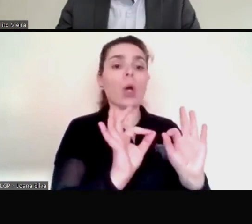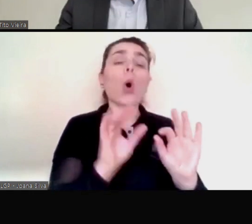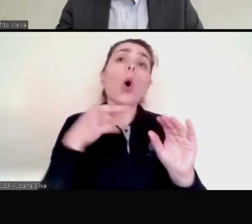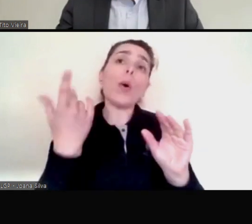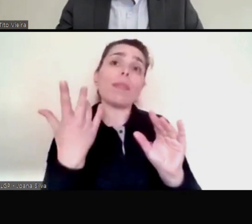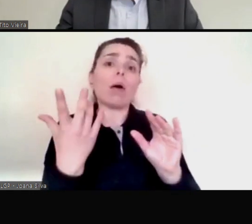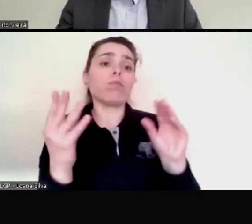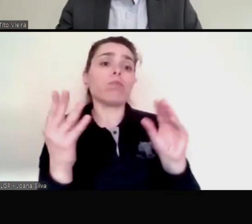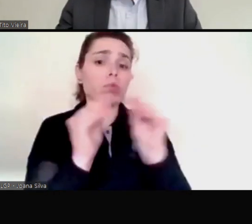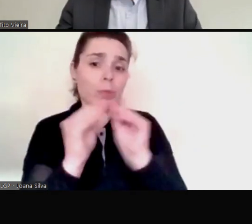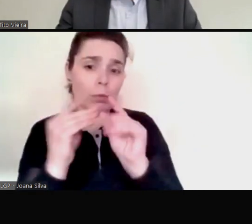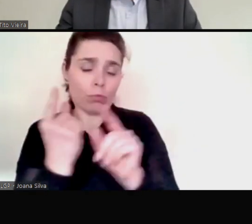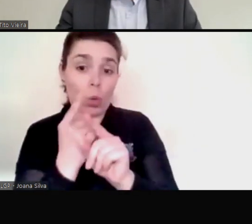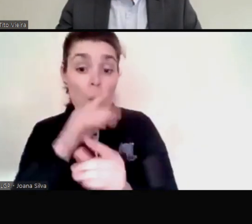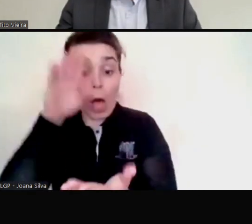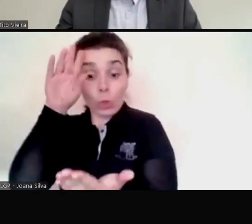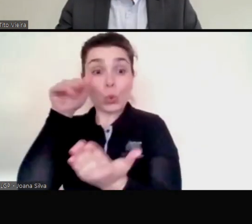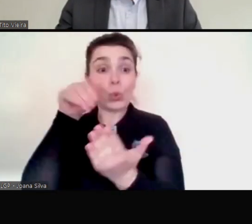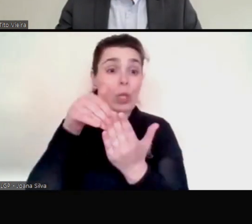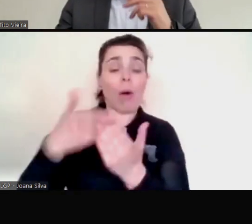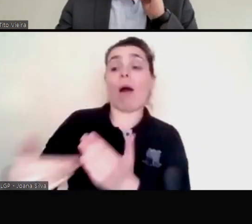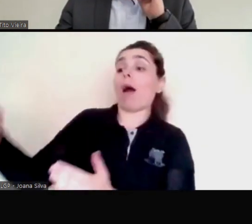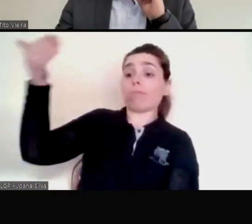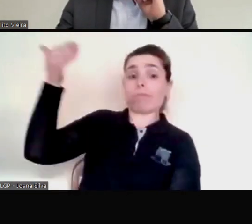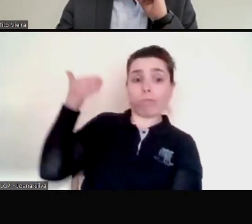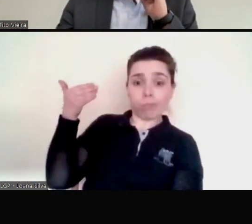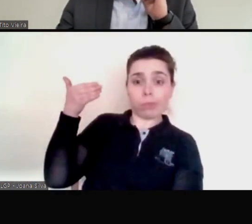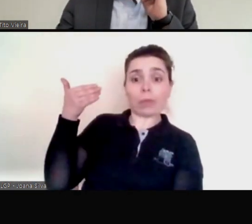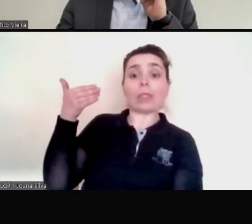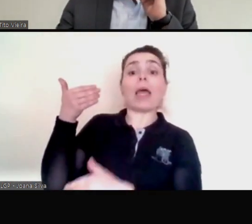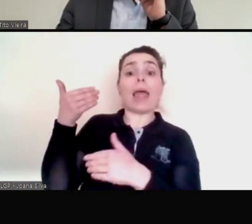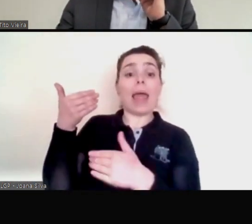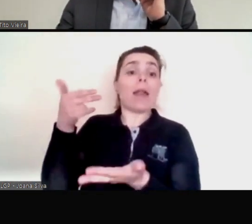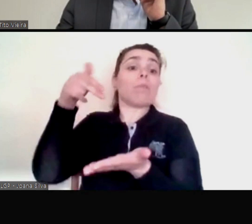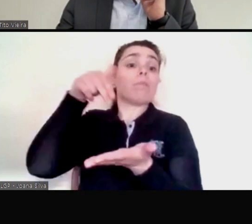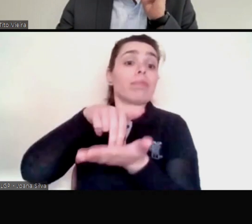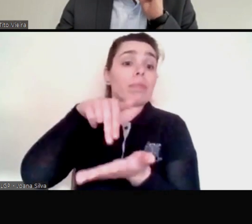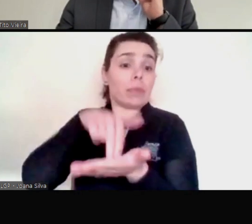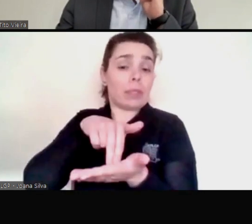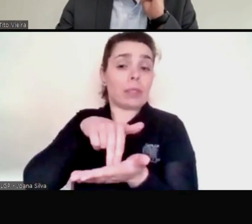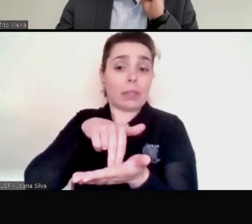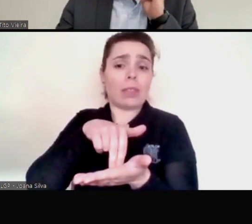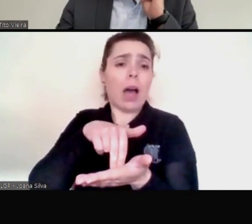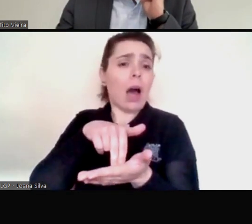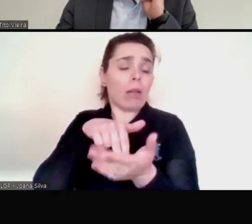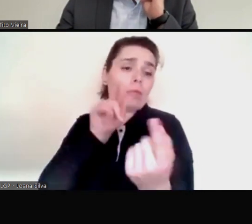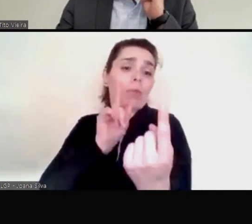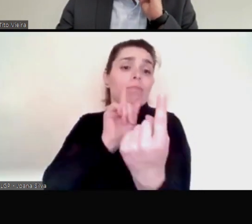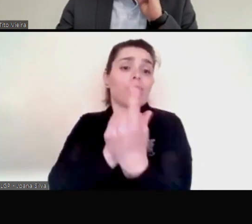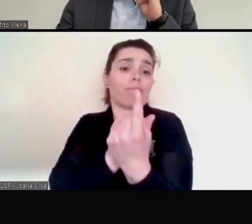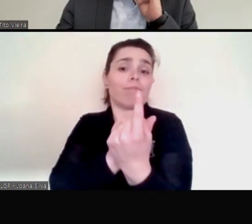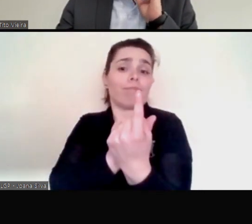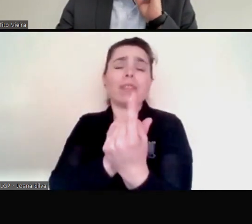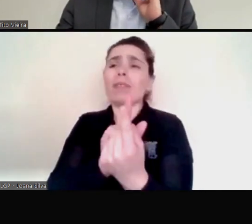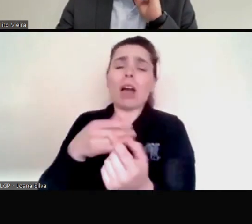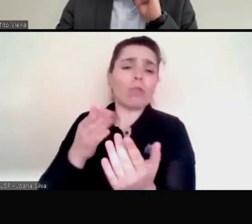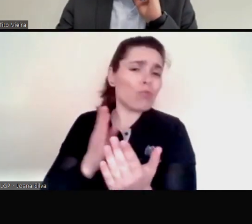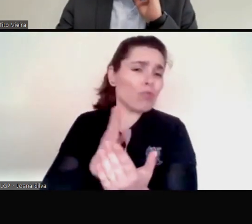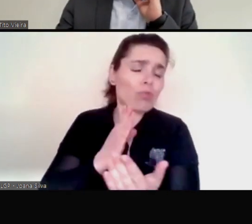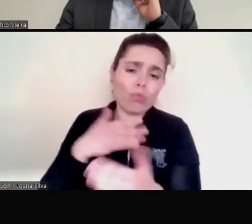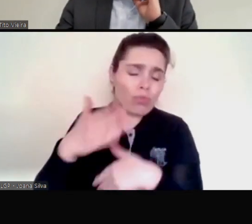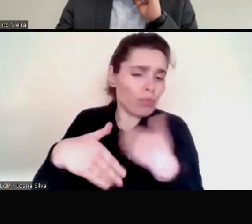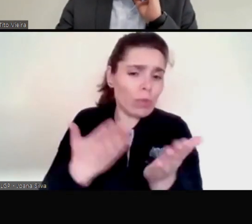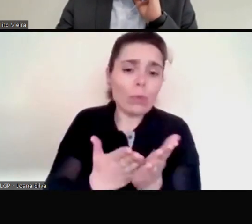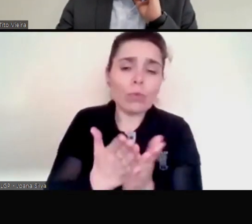combinada. Portanto, a solução tradicional, síncrona, com a presença de formador, que é uma solução que vai continuar a existir, não se imagina